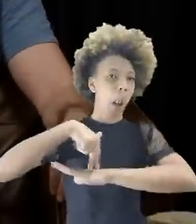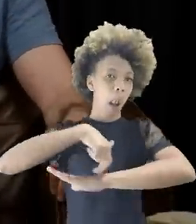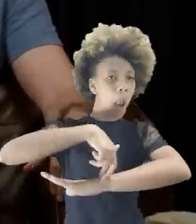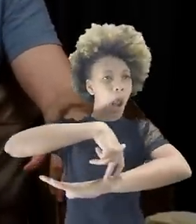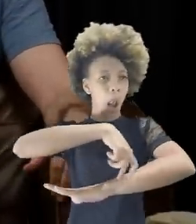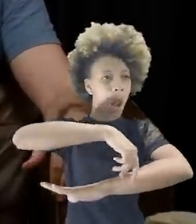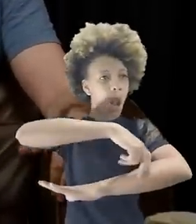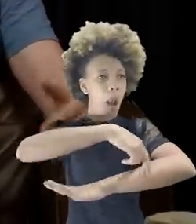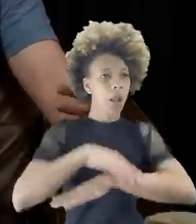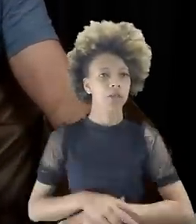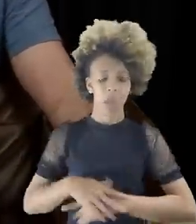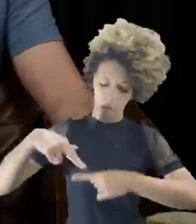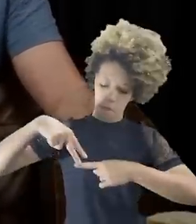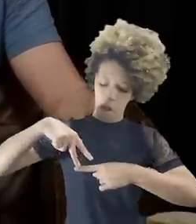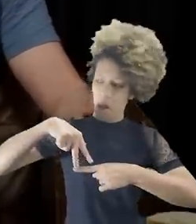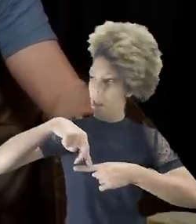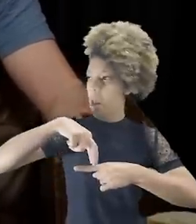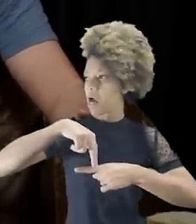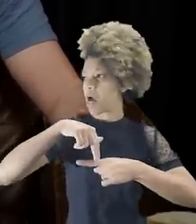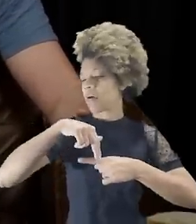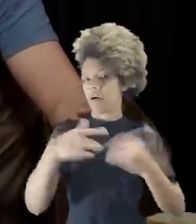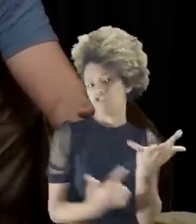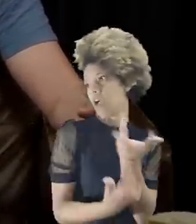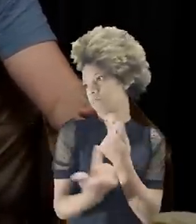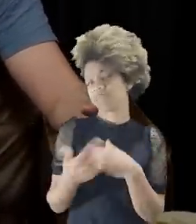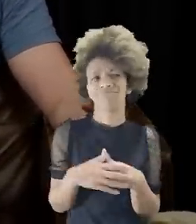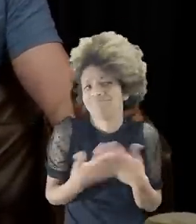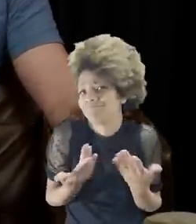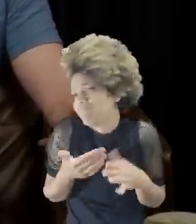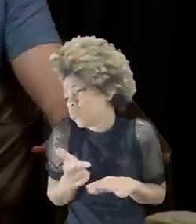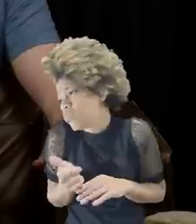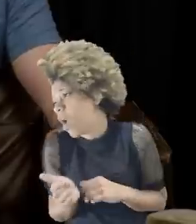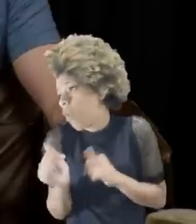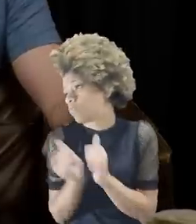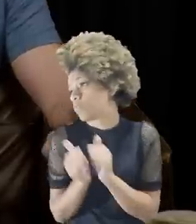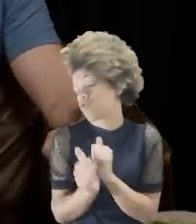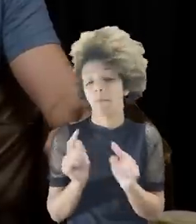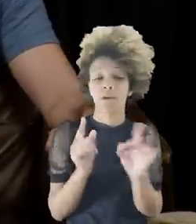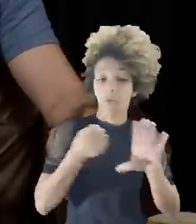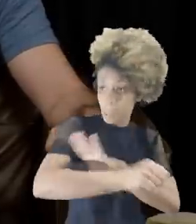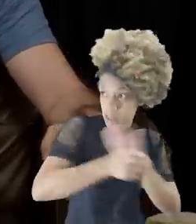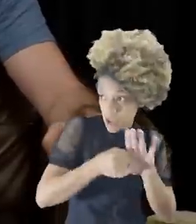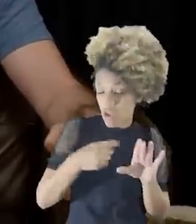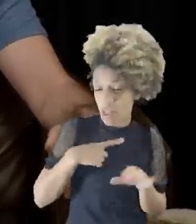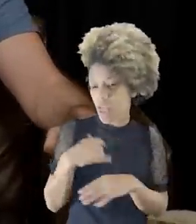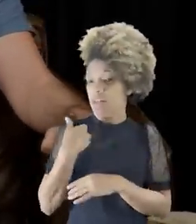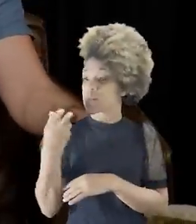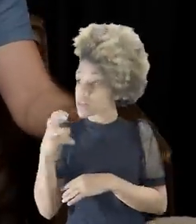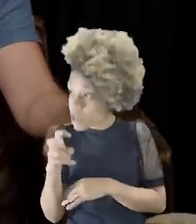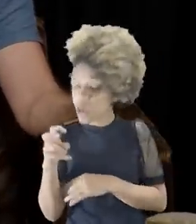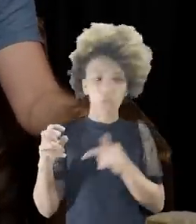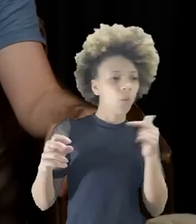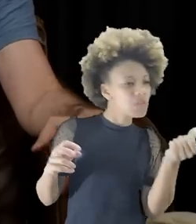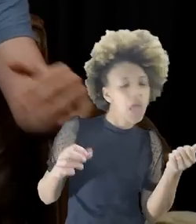alguma coisa desse tipo né e não tinha outros esportes era só esse né O basquete hoje Se você pegar garotos de cinco seis sete